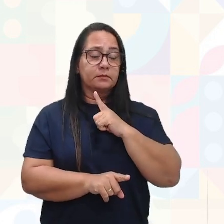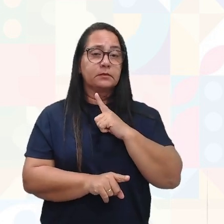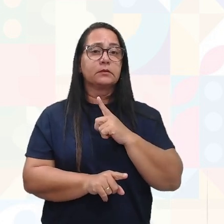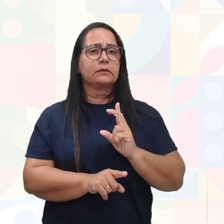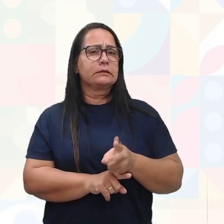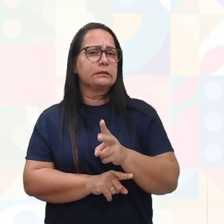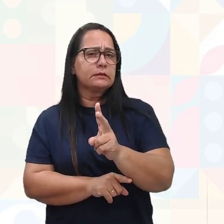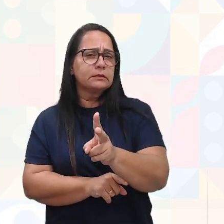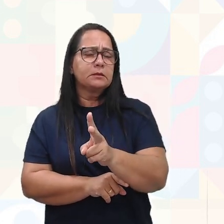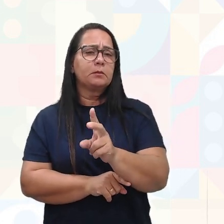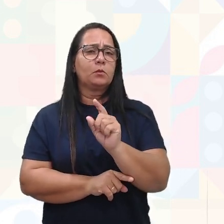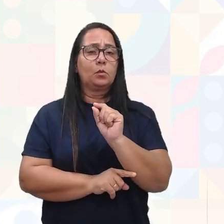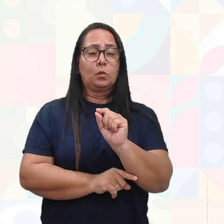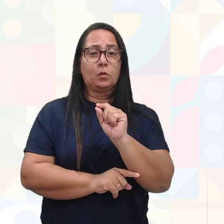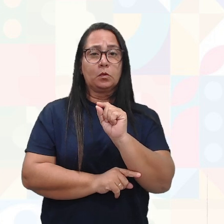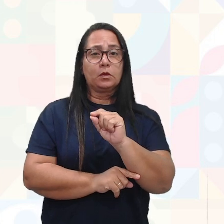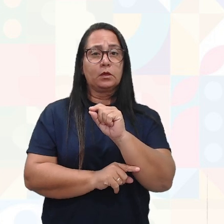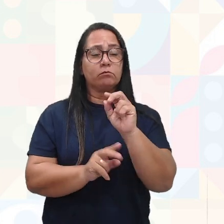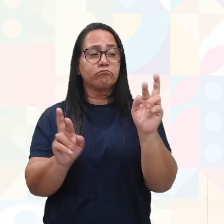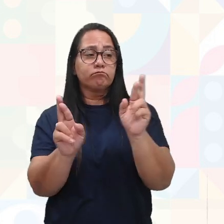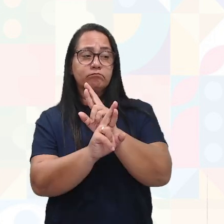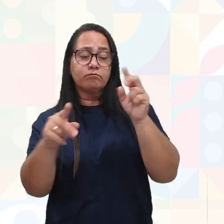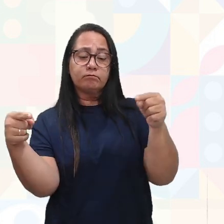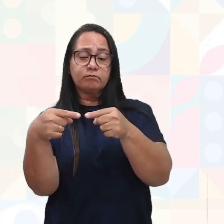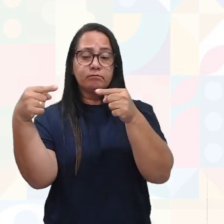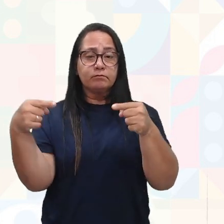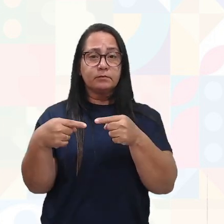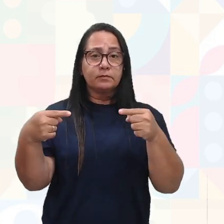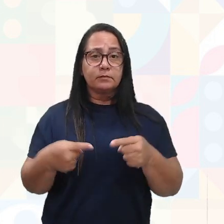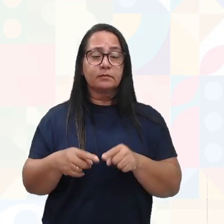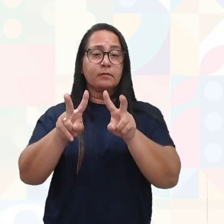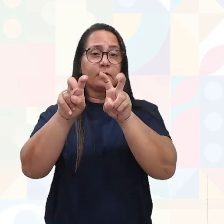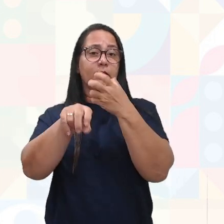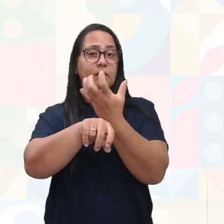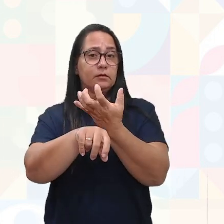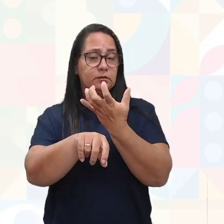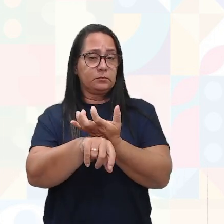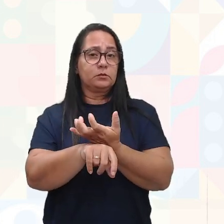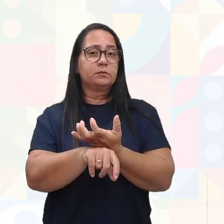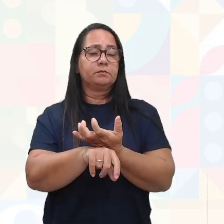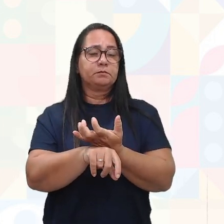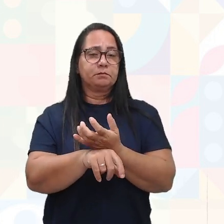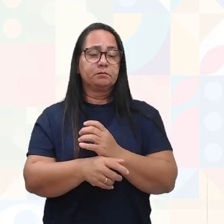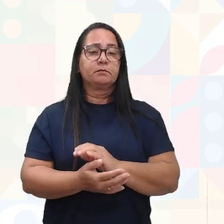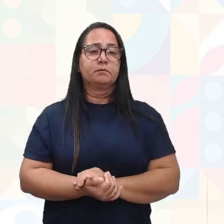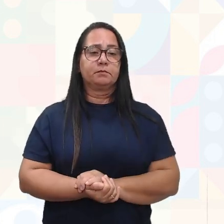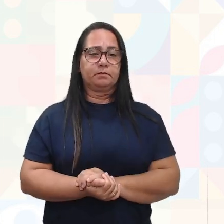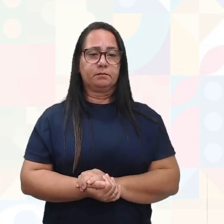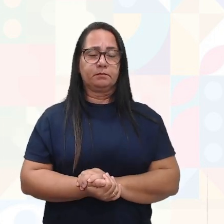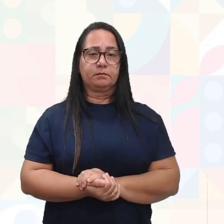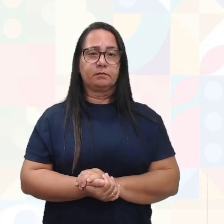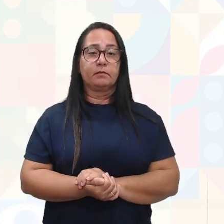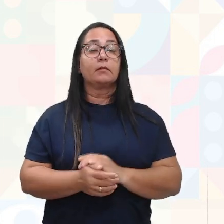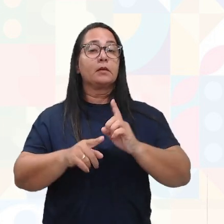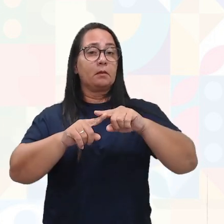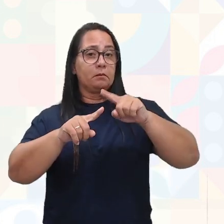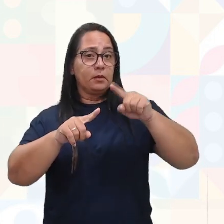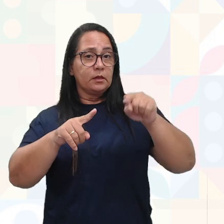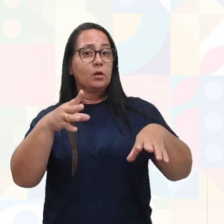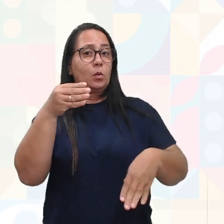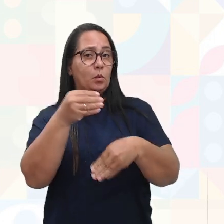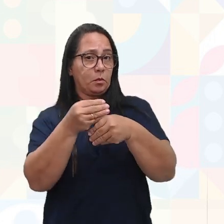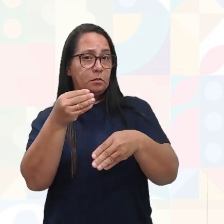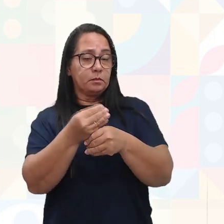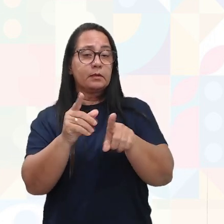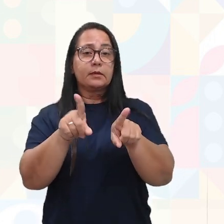algo relacionado à temática da disciplina que você está naquele momento, ok? E o material complementar